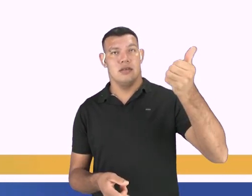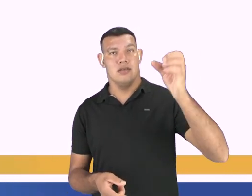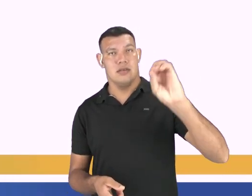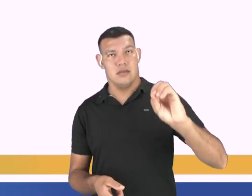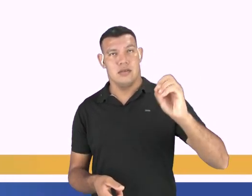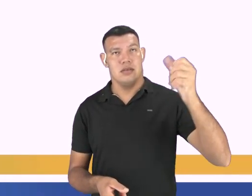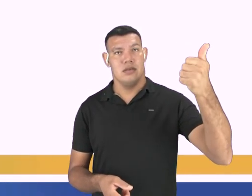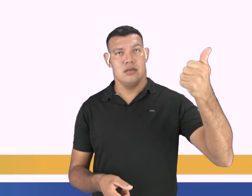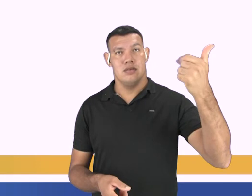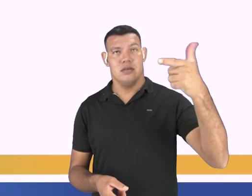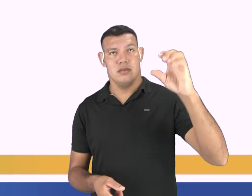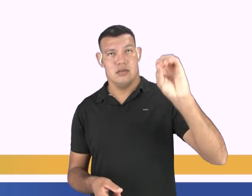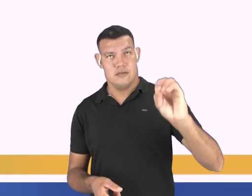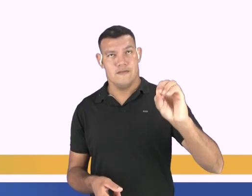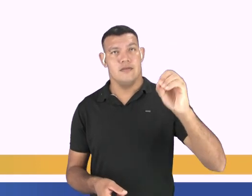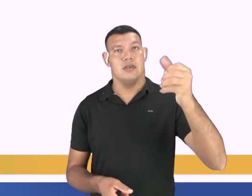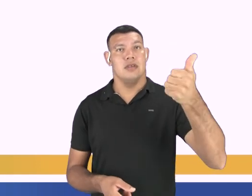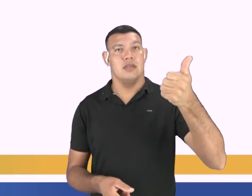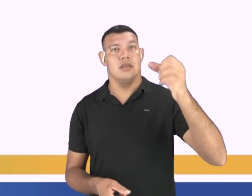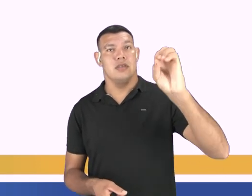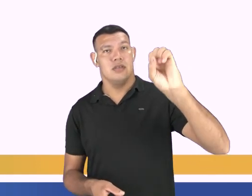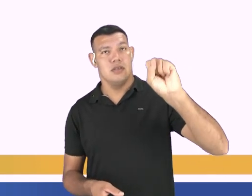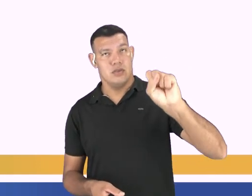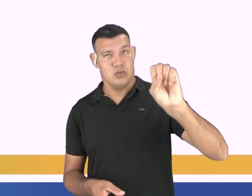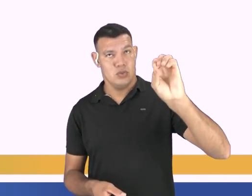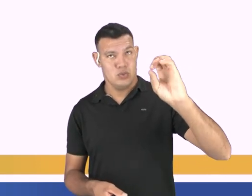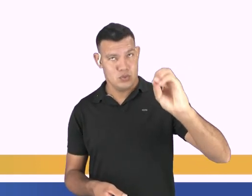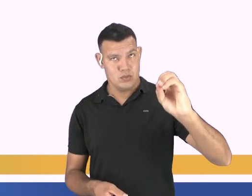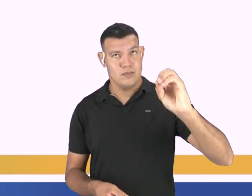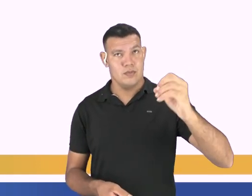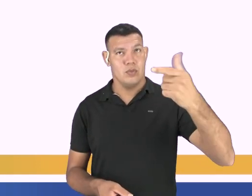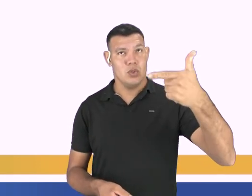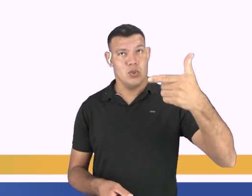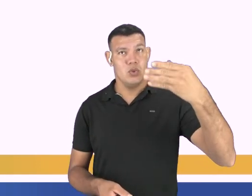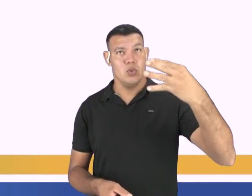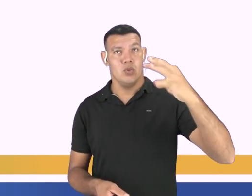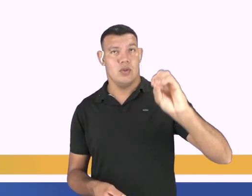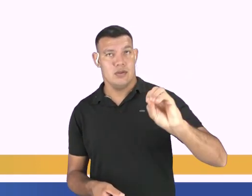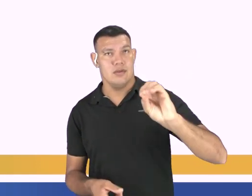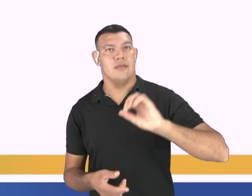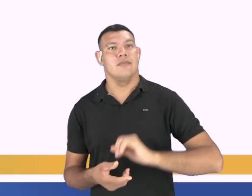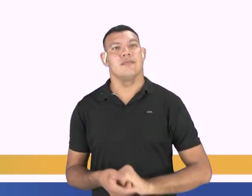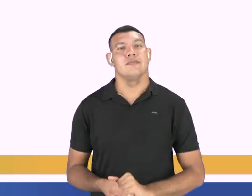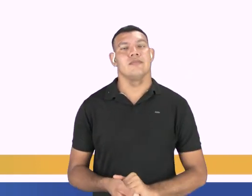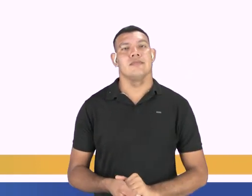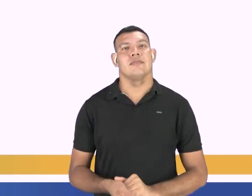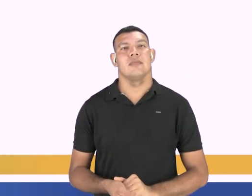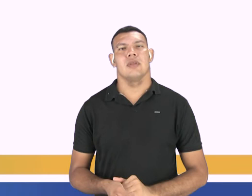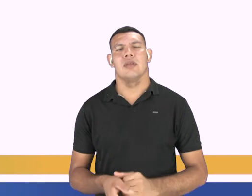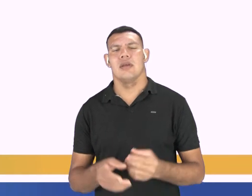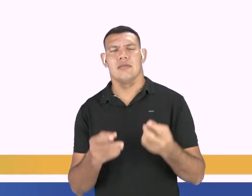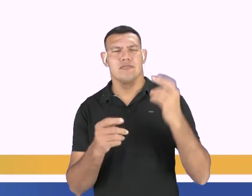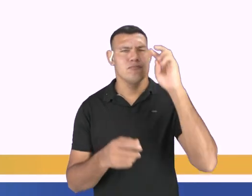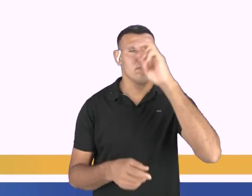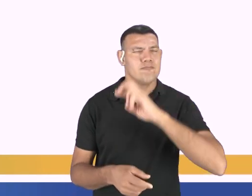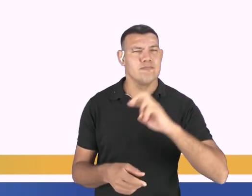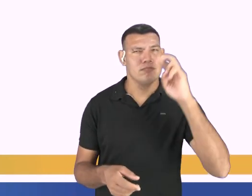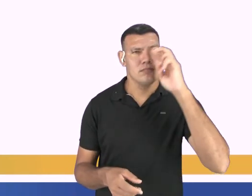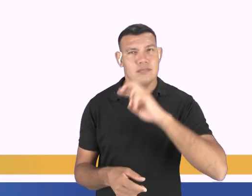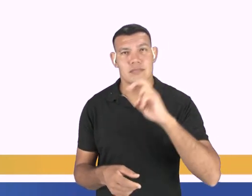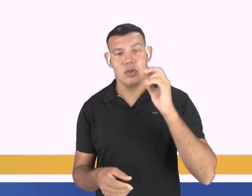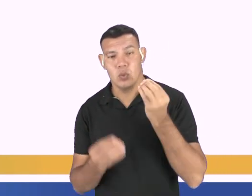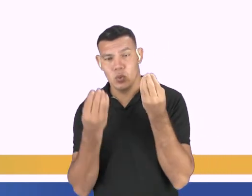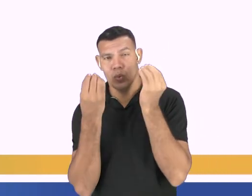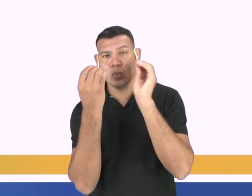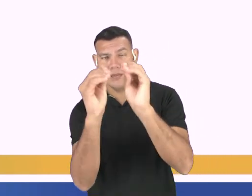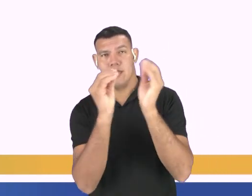180, 240. Então, você pode observar que o único dos múltiplos de 60 que se encaixa na quantidade de